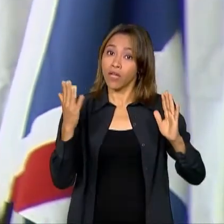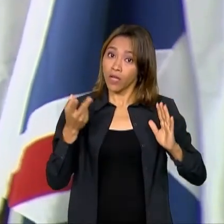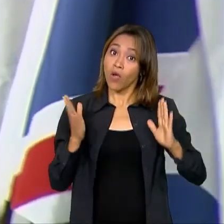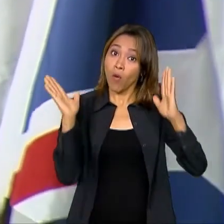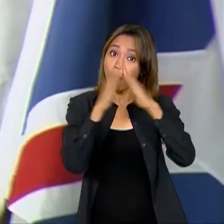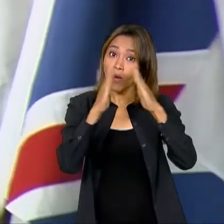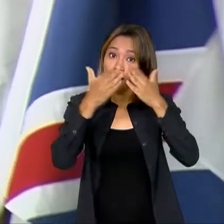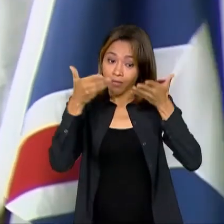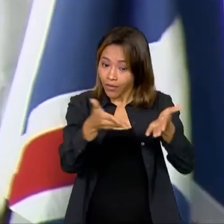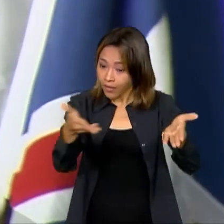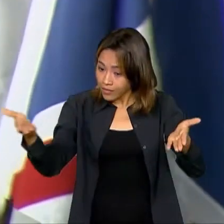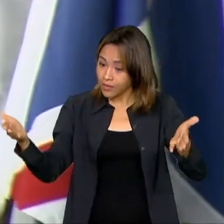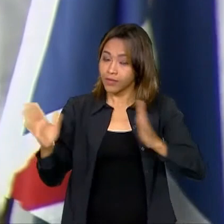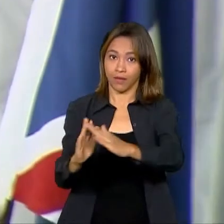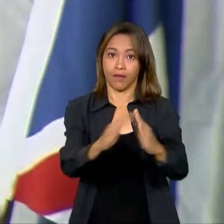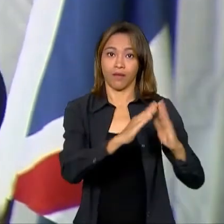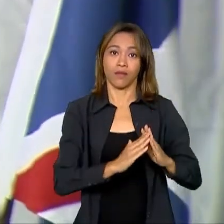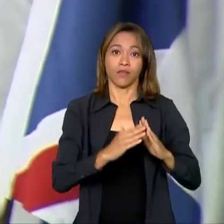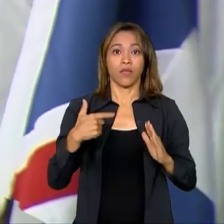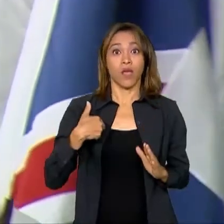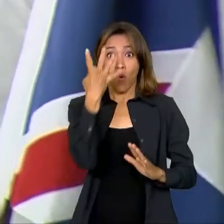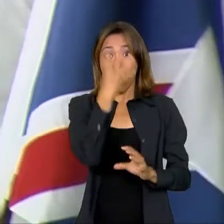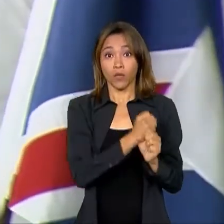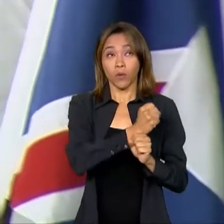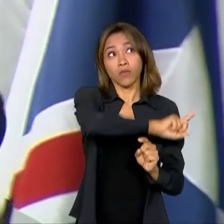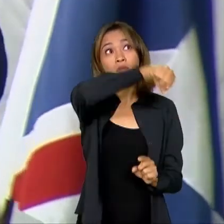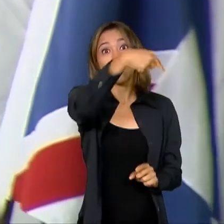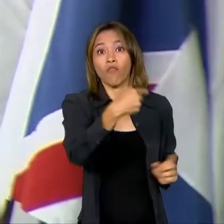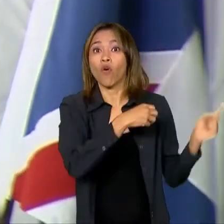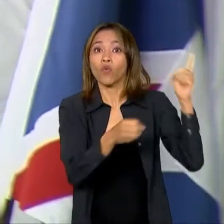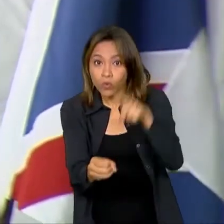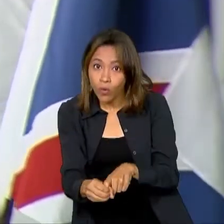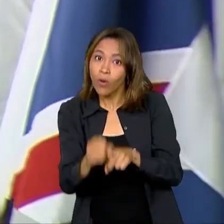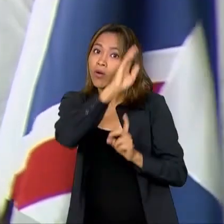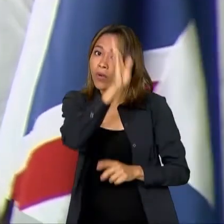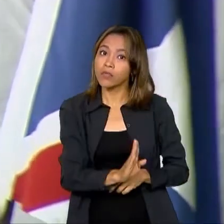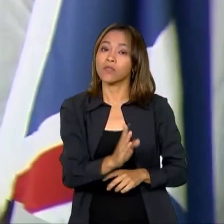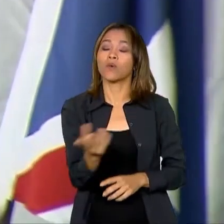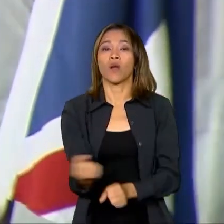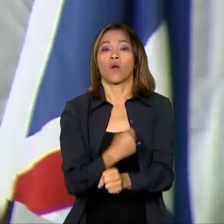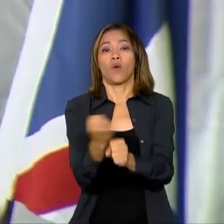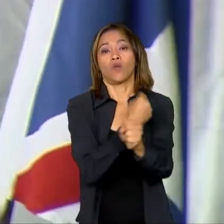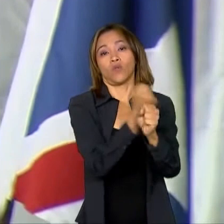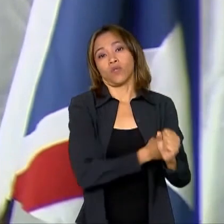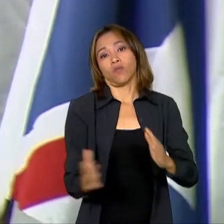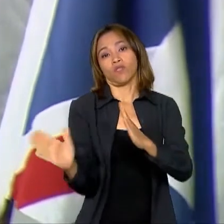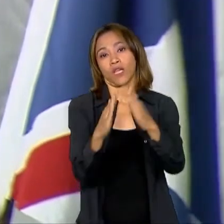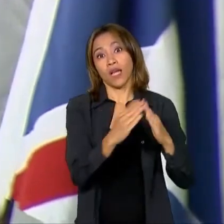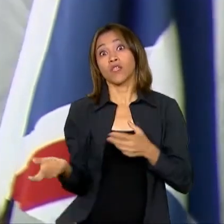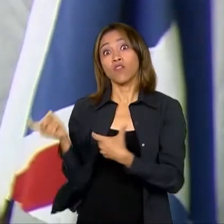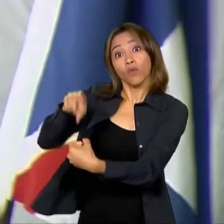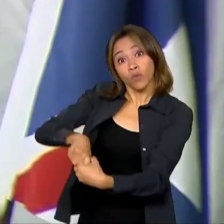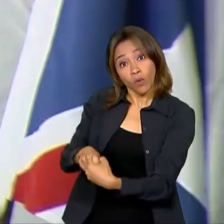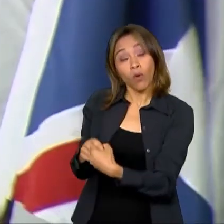de 4 anos, nós estamos aqui para dizer que o Brasil voltou. Voltou a construir casas, mas voltou a ter um